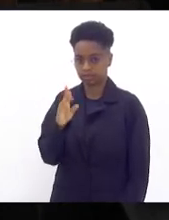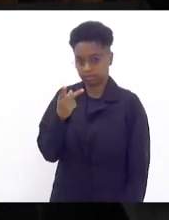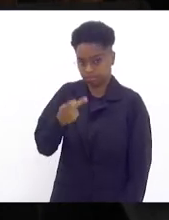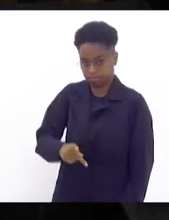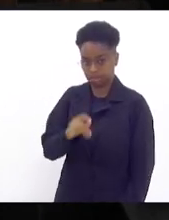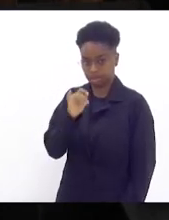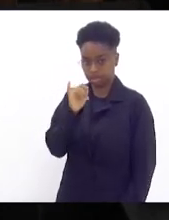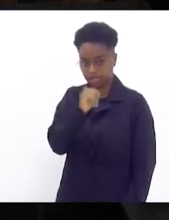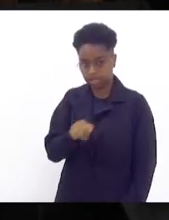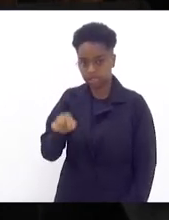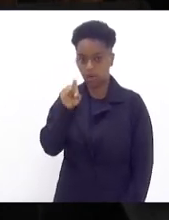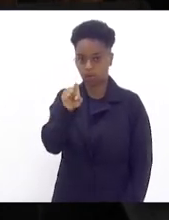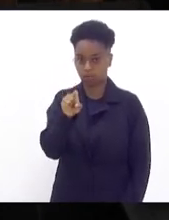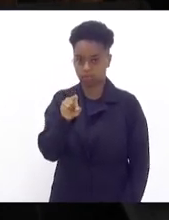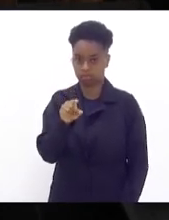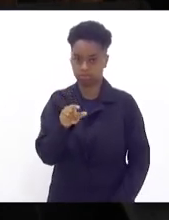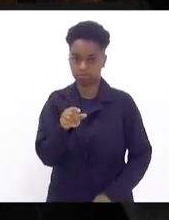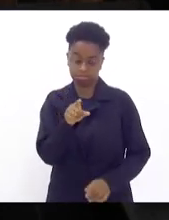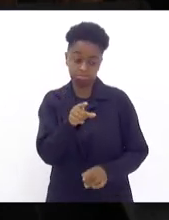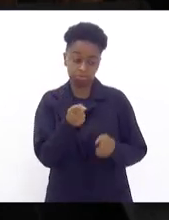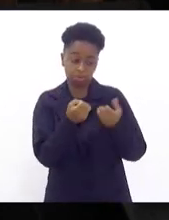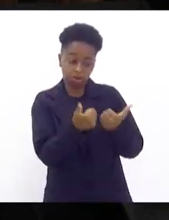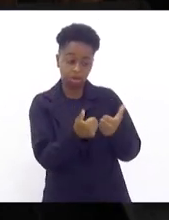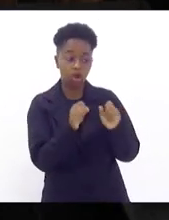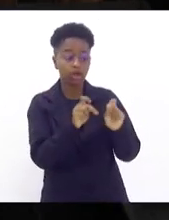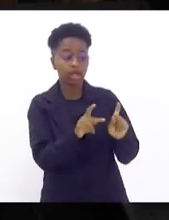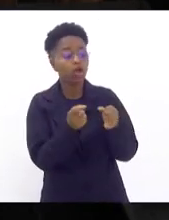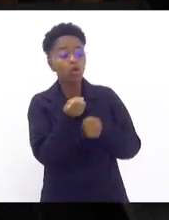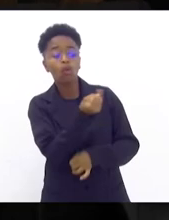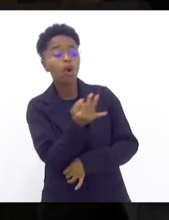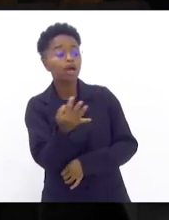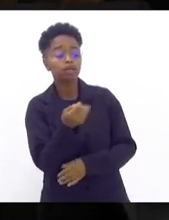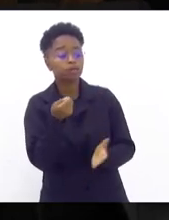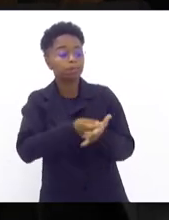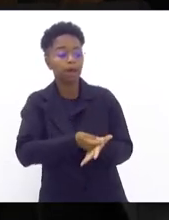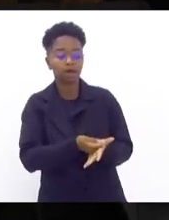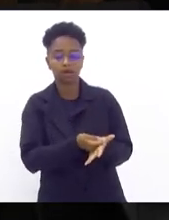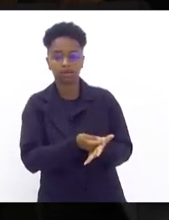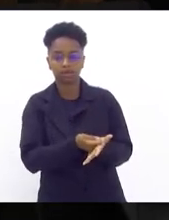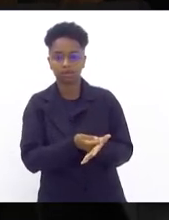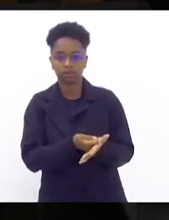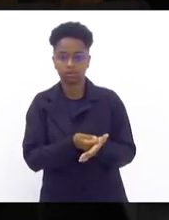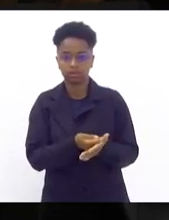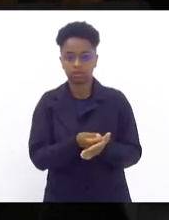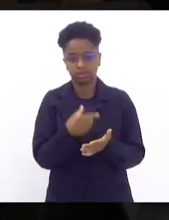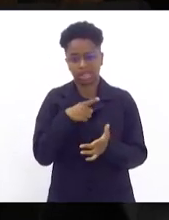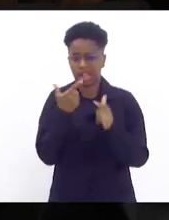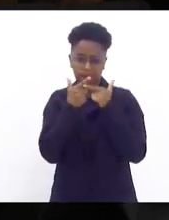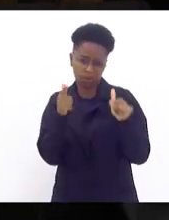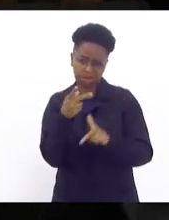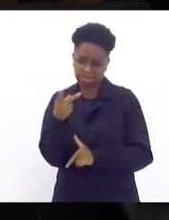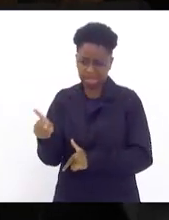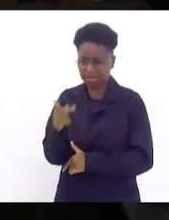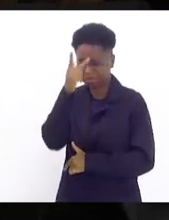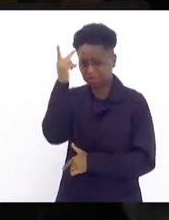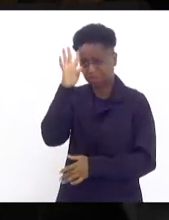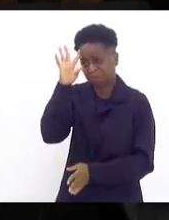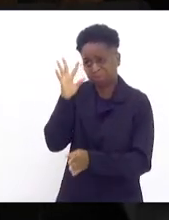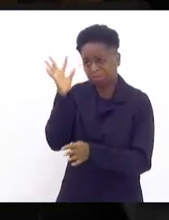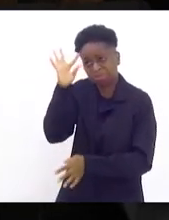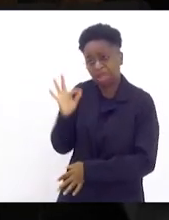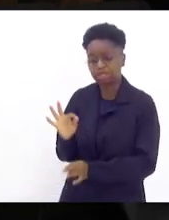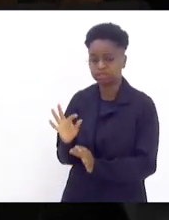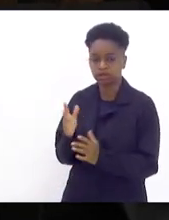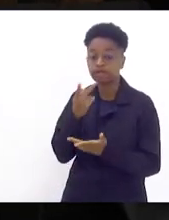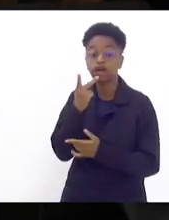Itaú. Eu digo, pois não. Quanto vai dar o CDB? Naquela linguagem deles que ninguém entende, eles